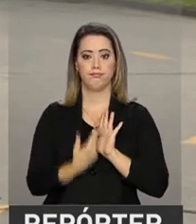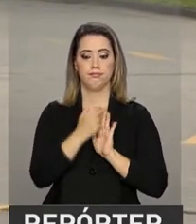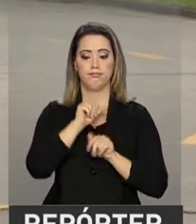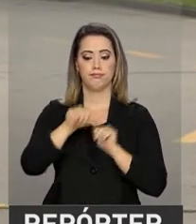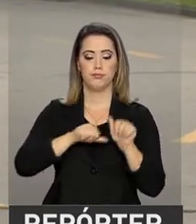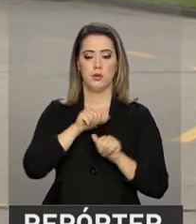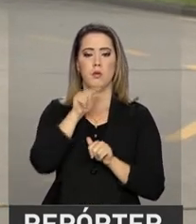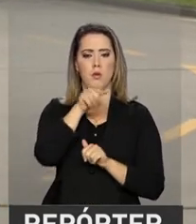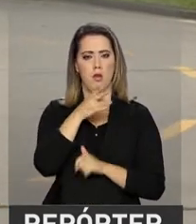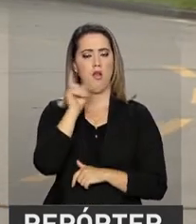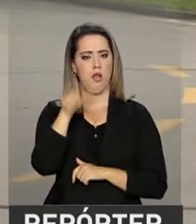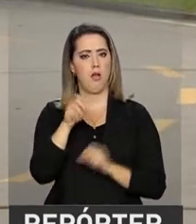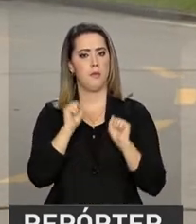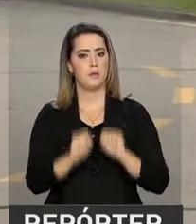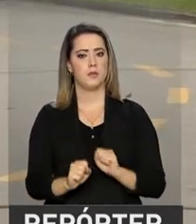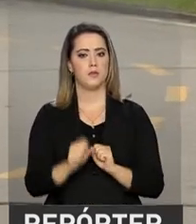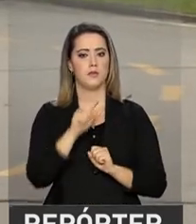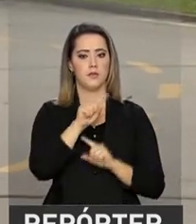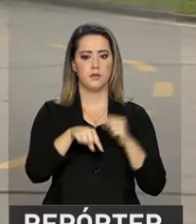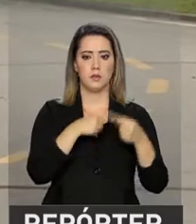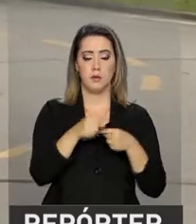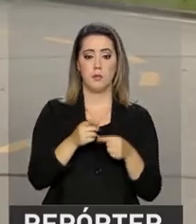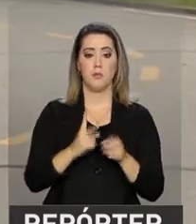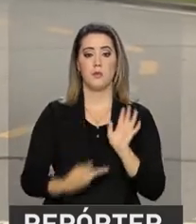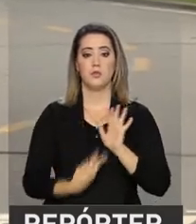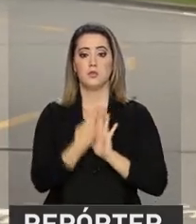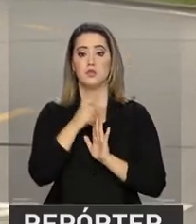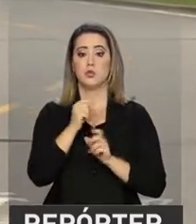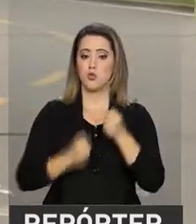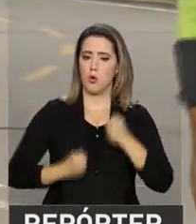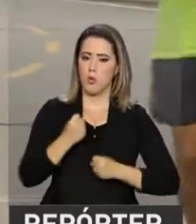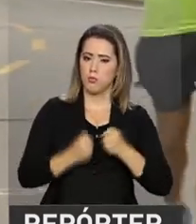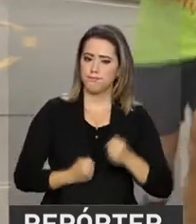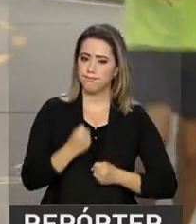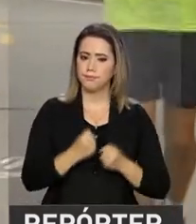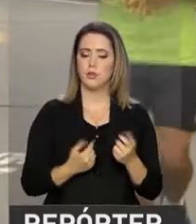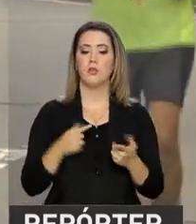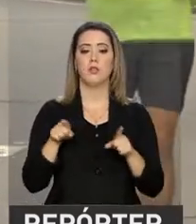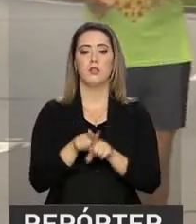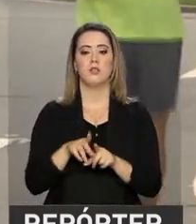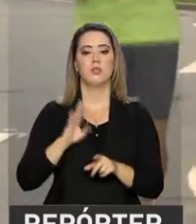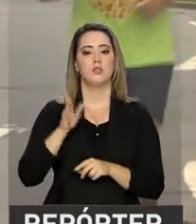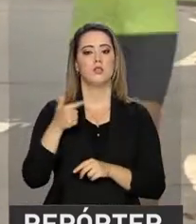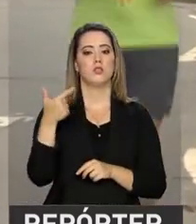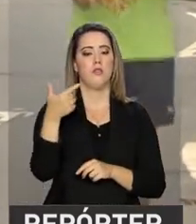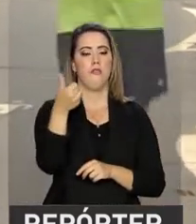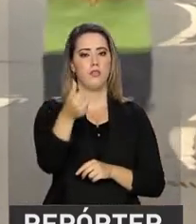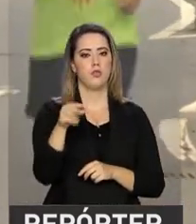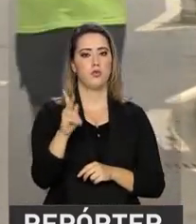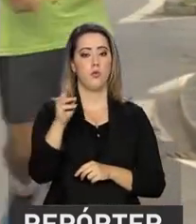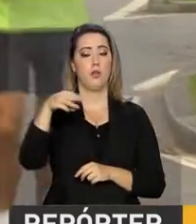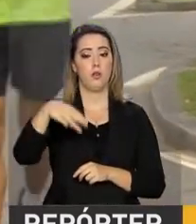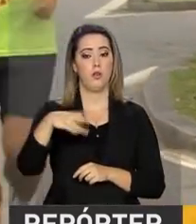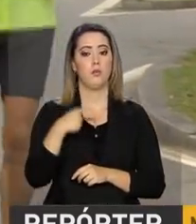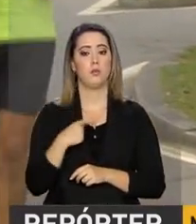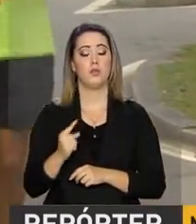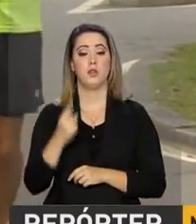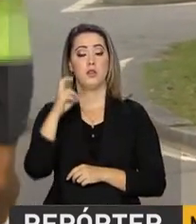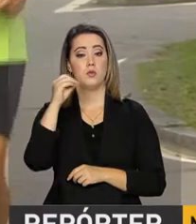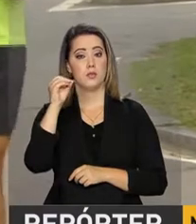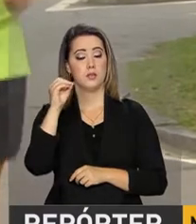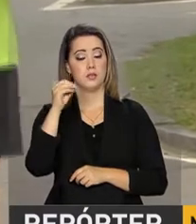osmar é prova disso depois da cirurgia ele virou o maratonista e já chegou a correr 21 quilômetros ele é um dos